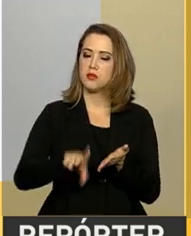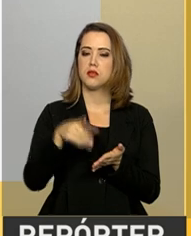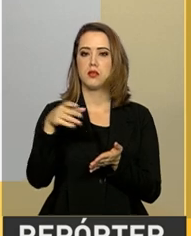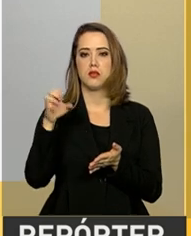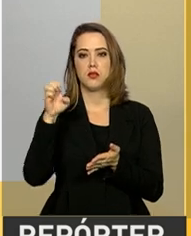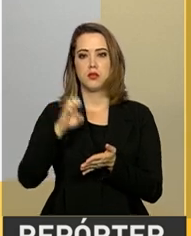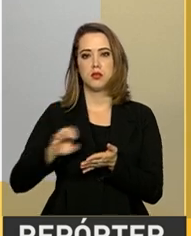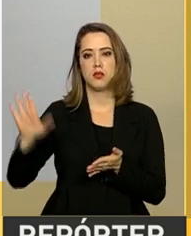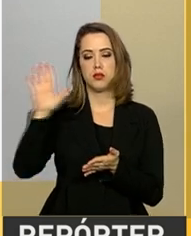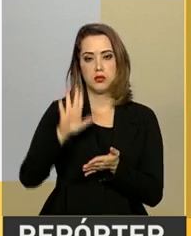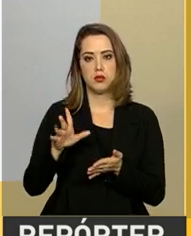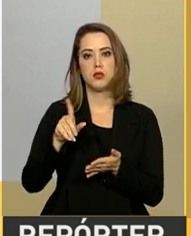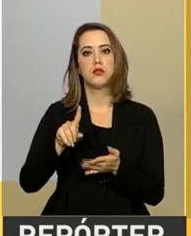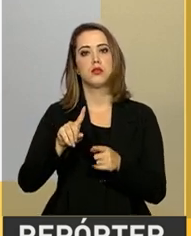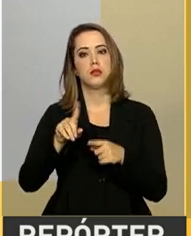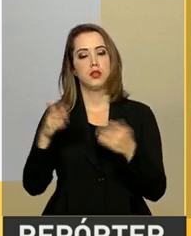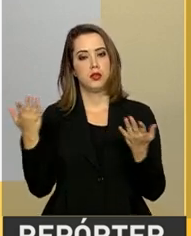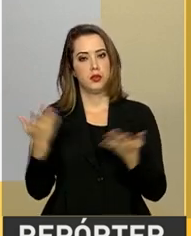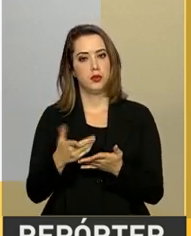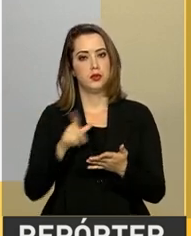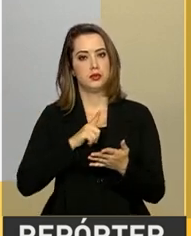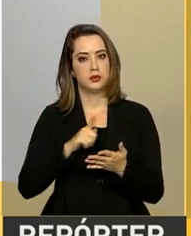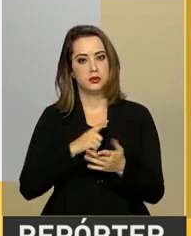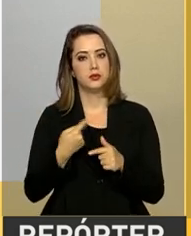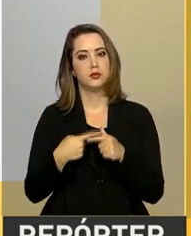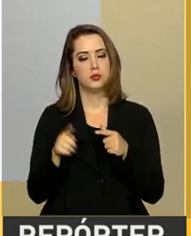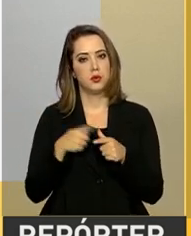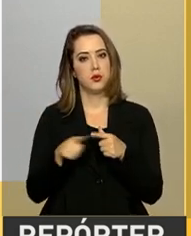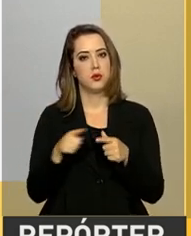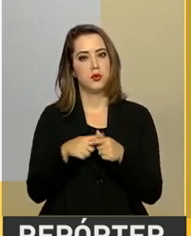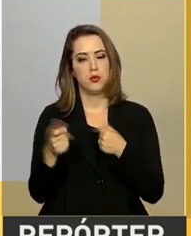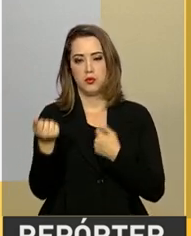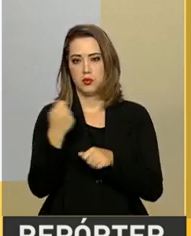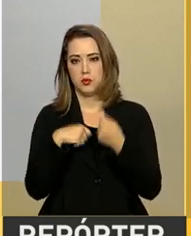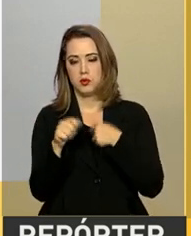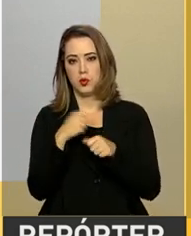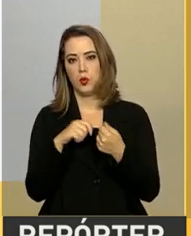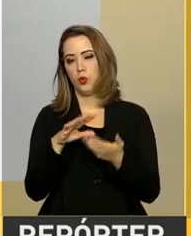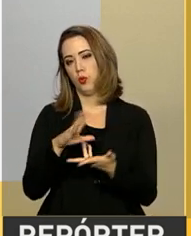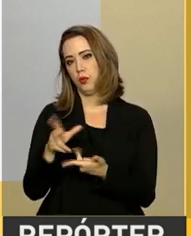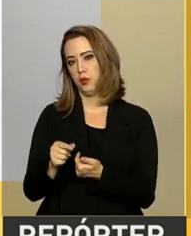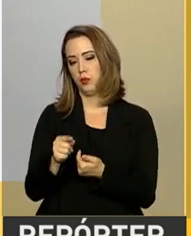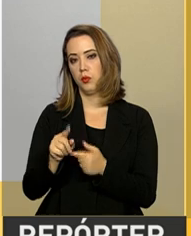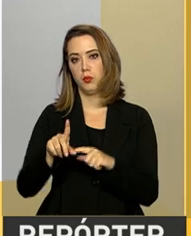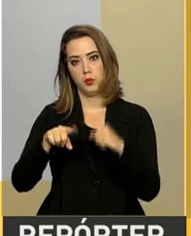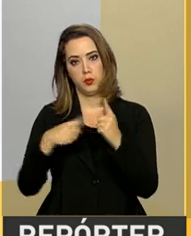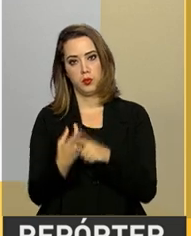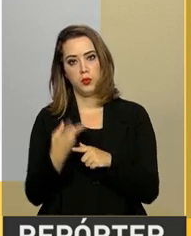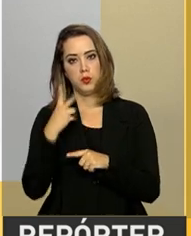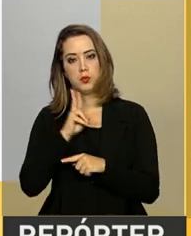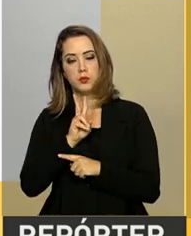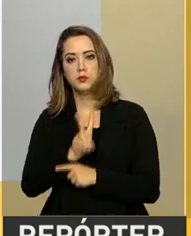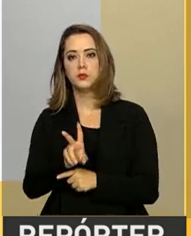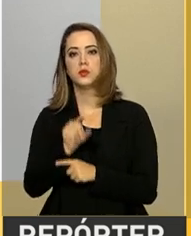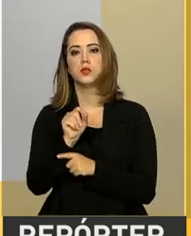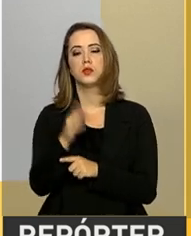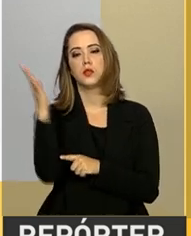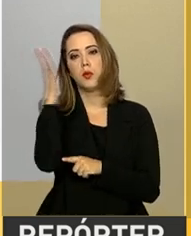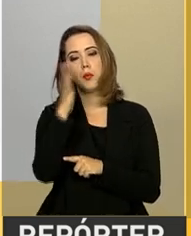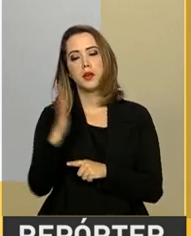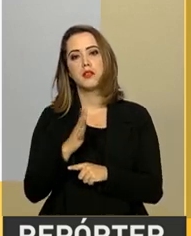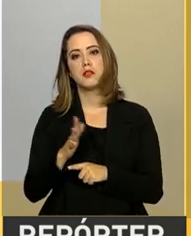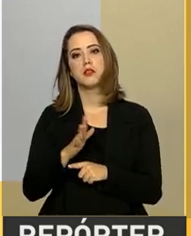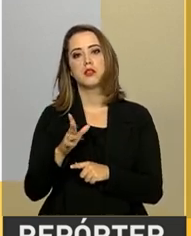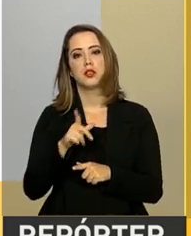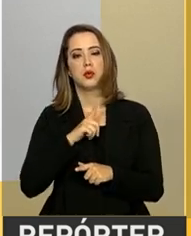houve você sabe que houve uma queda das bolsas né mas num segundo momento é que nós vamos verificar eh como é que o Brasil qual o impacto que o